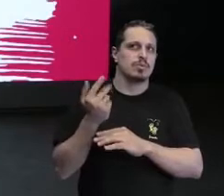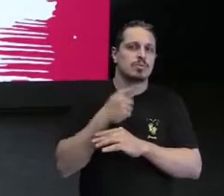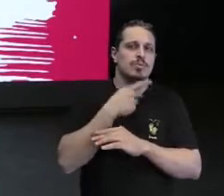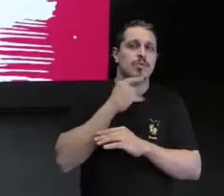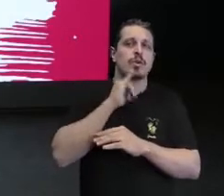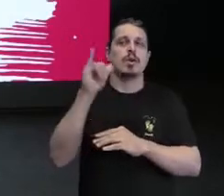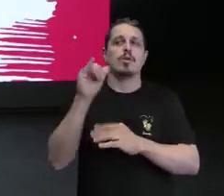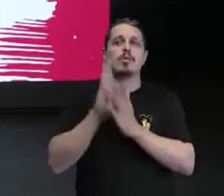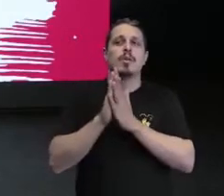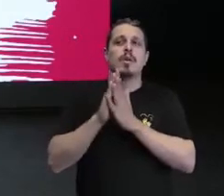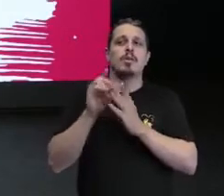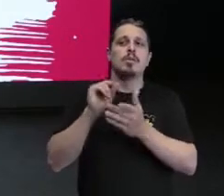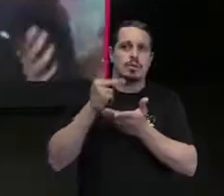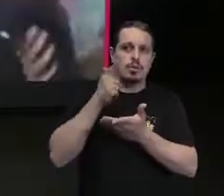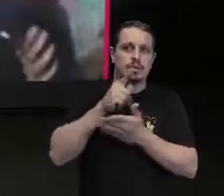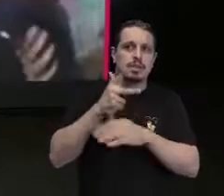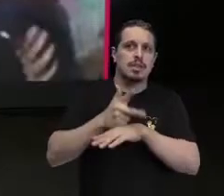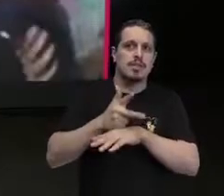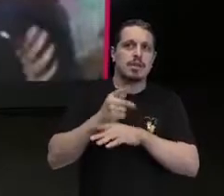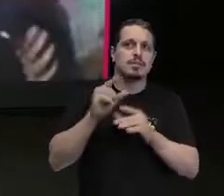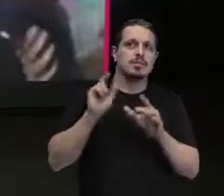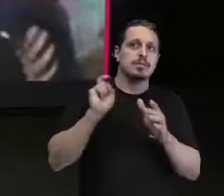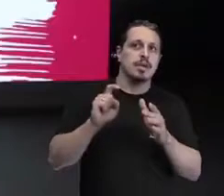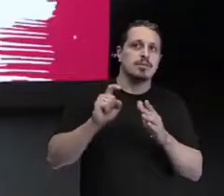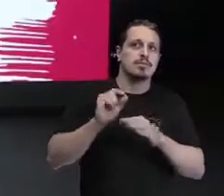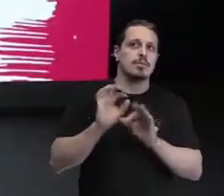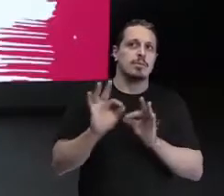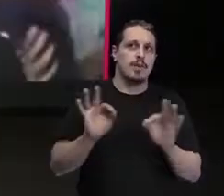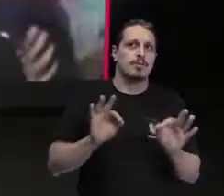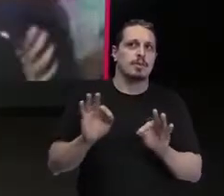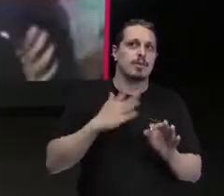Tinha um slide com umas fotos de eventos inclusivos.